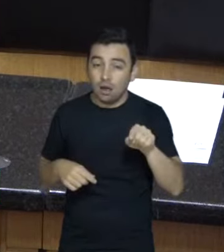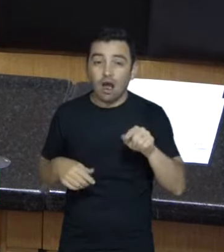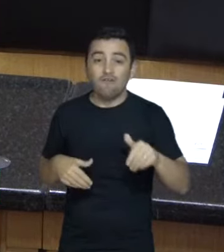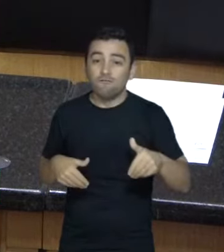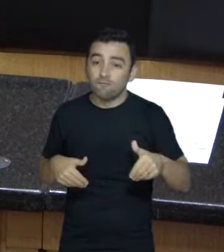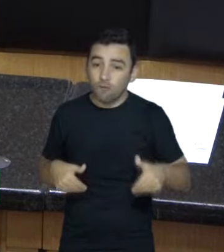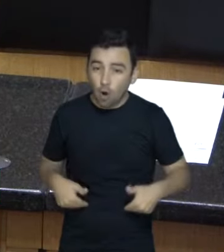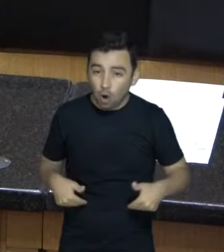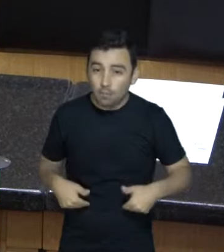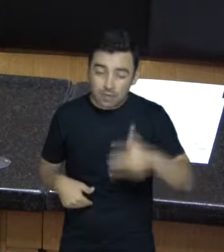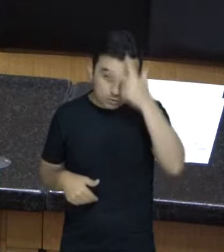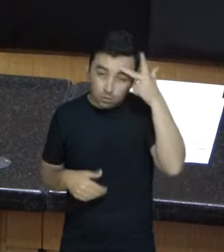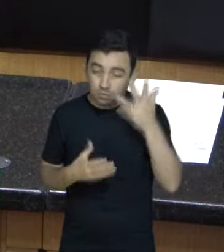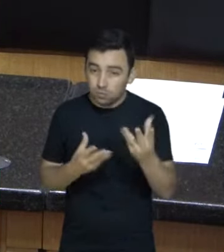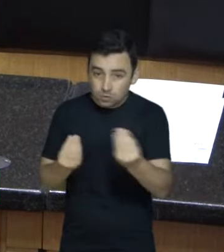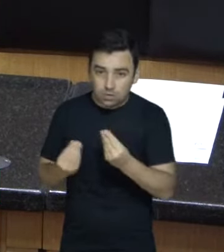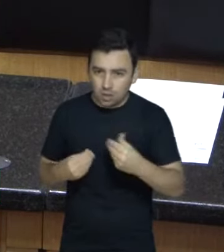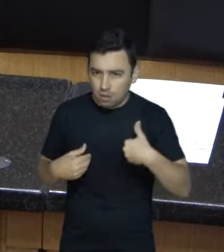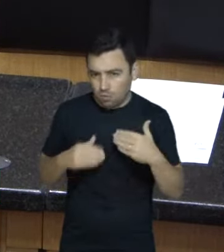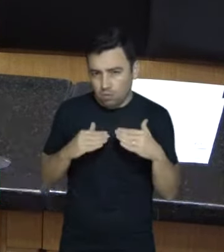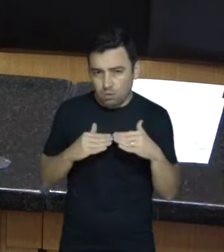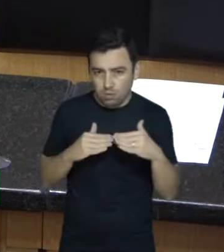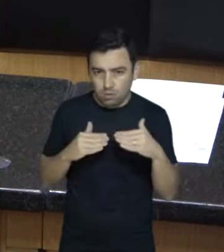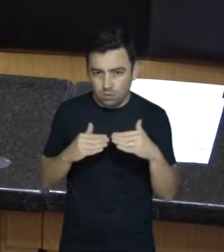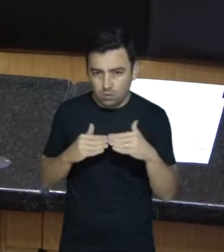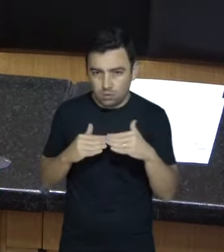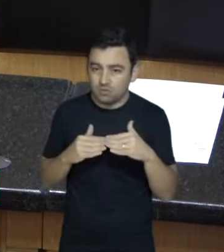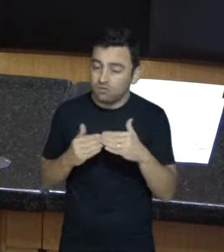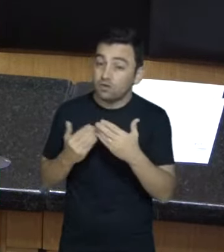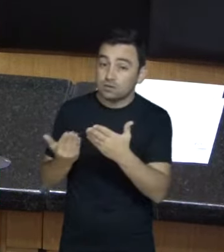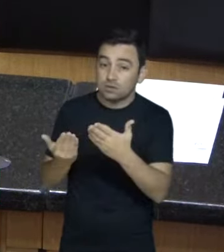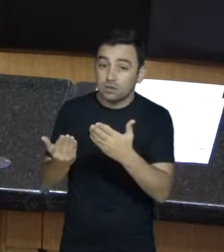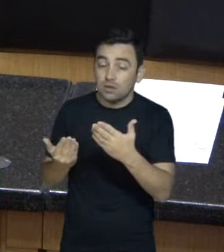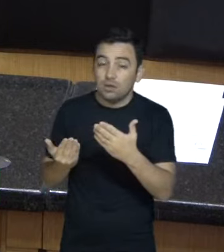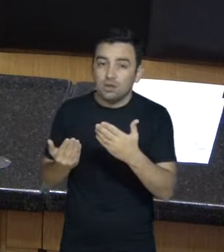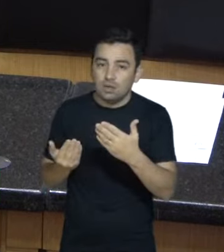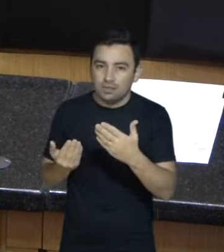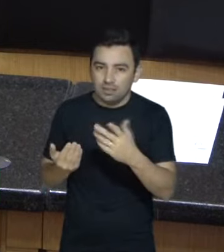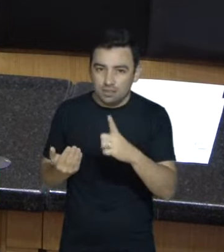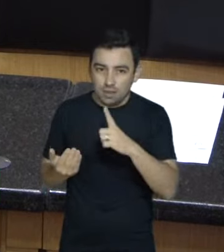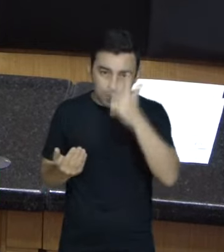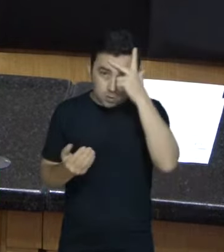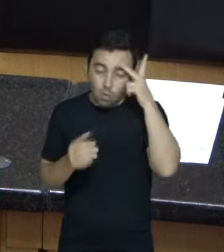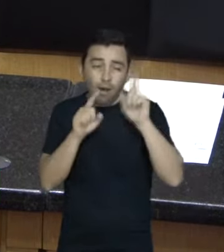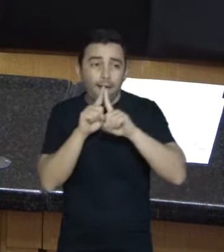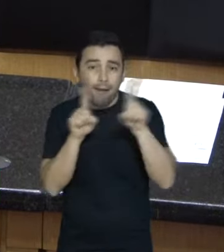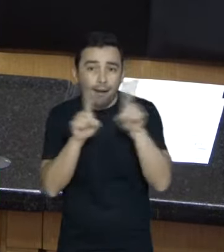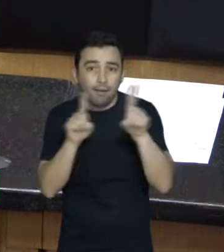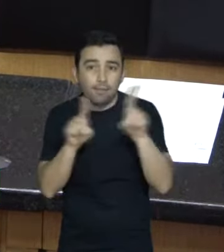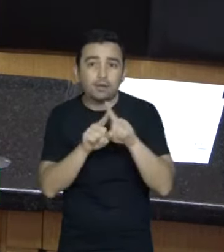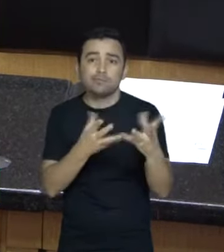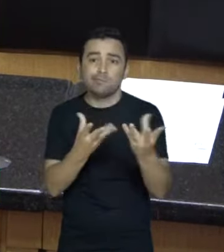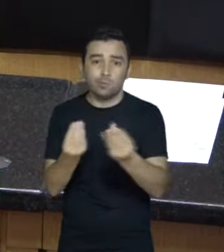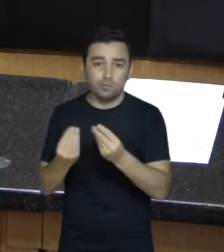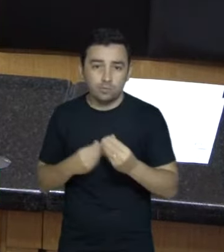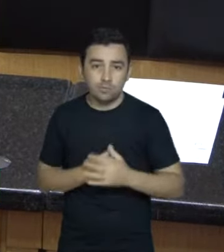nas pessoas. Eu concordo com o senhor quando eu digo assim, tem muita gente reclamando.